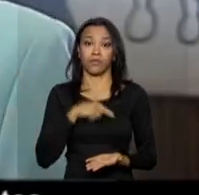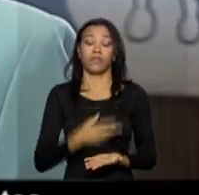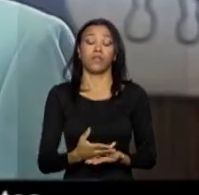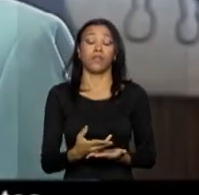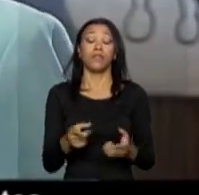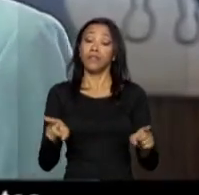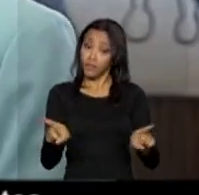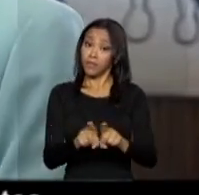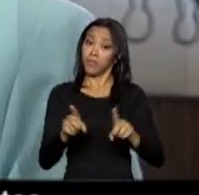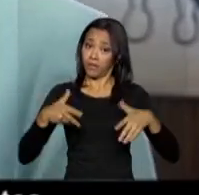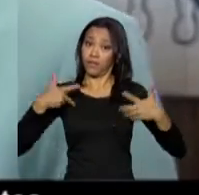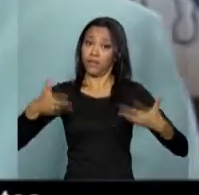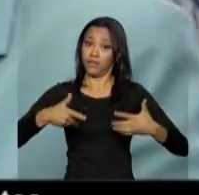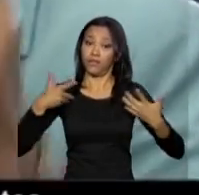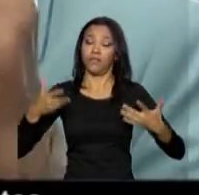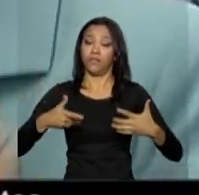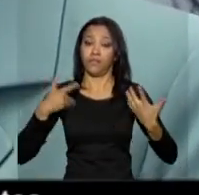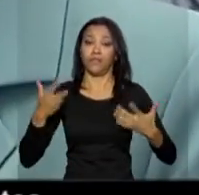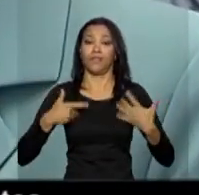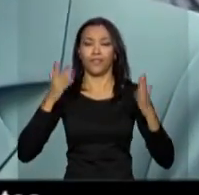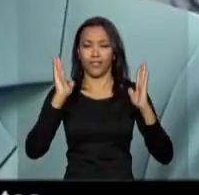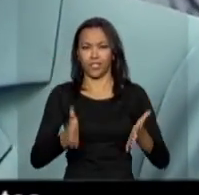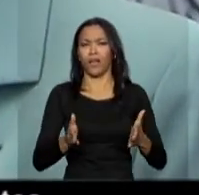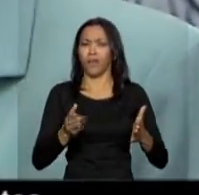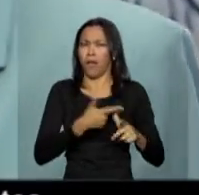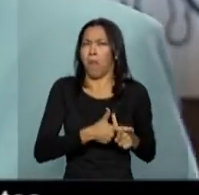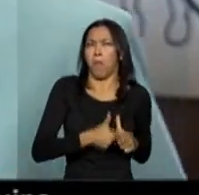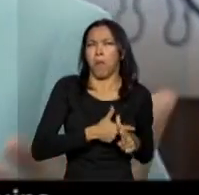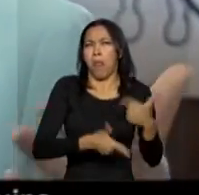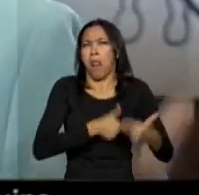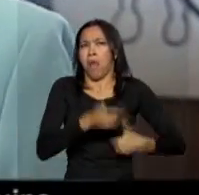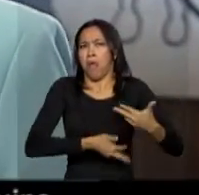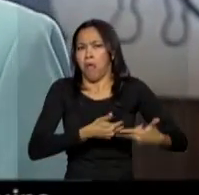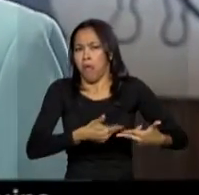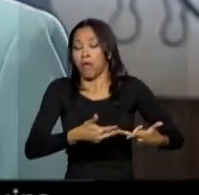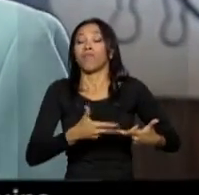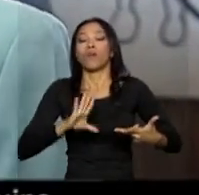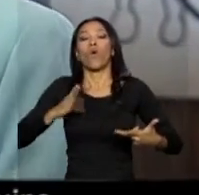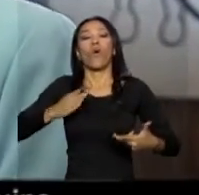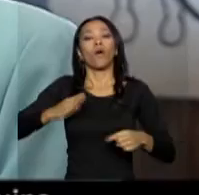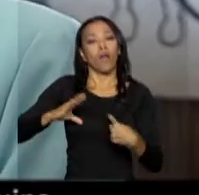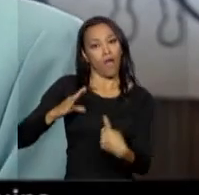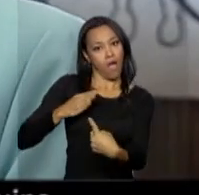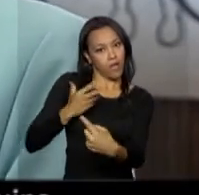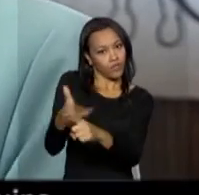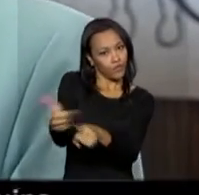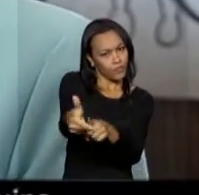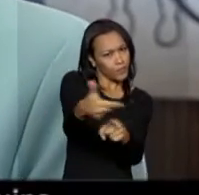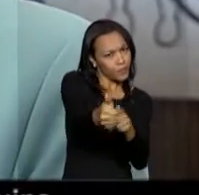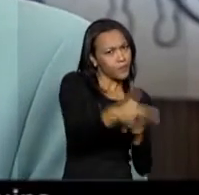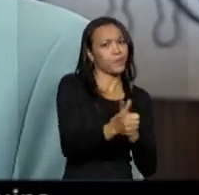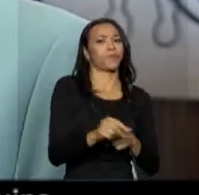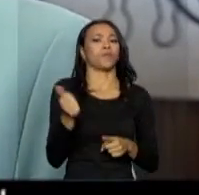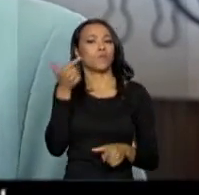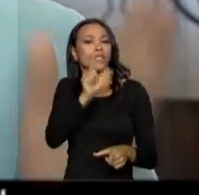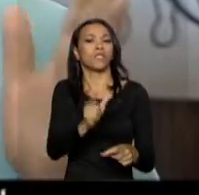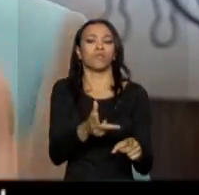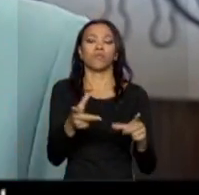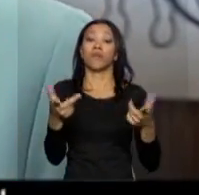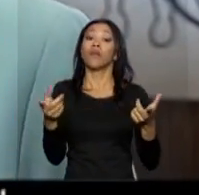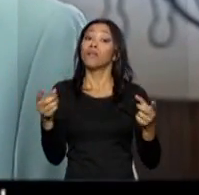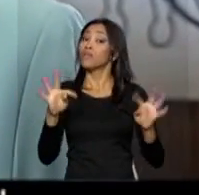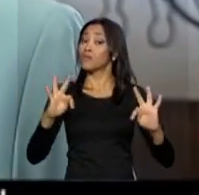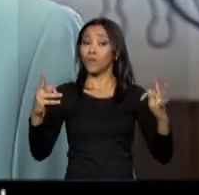com a alegria com que passamos pelos bons momentos, e com a coragem com que enfrentamos os momentos ruins,